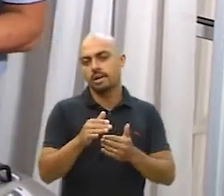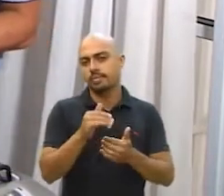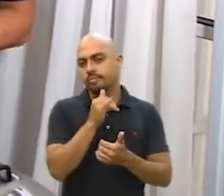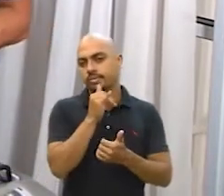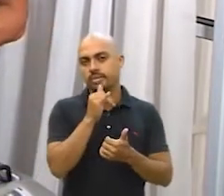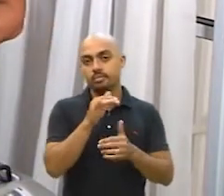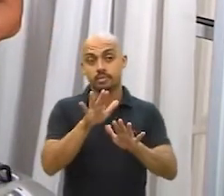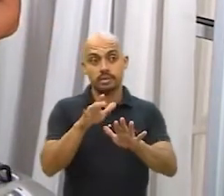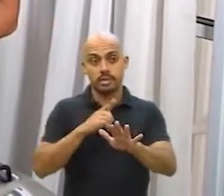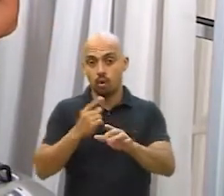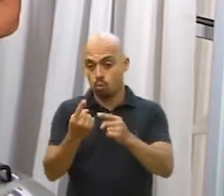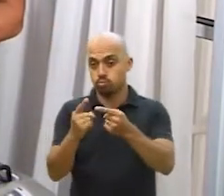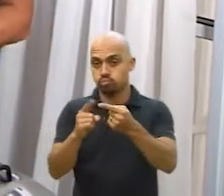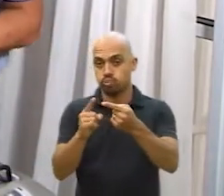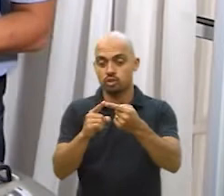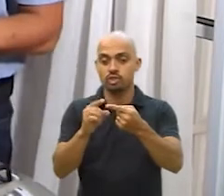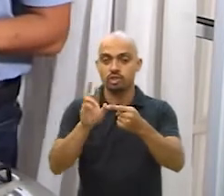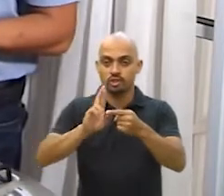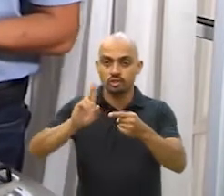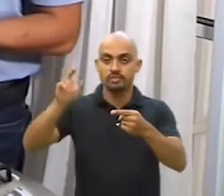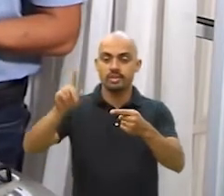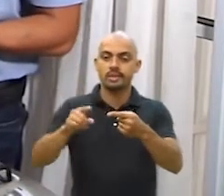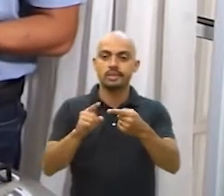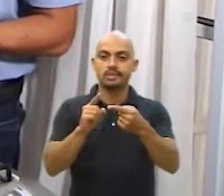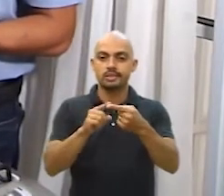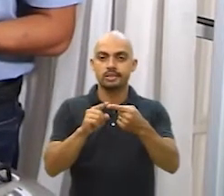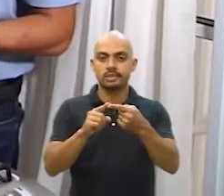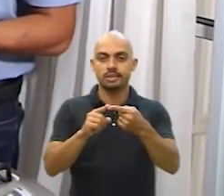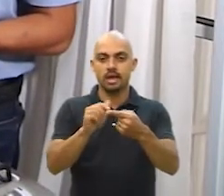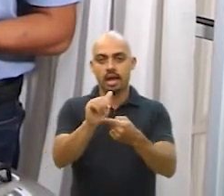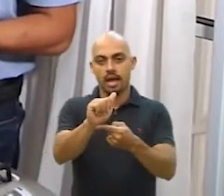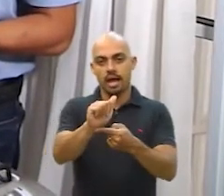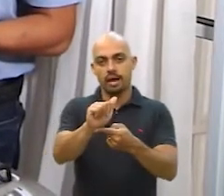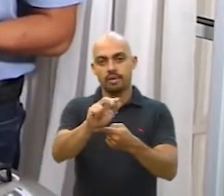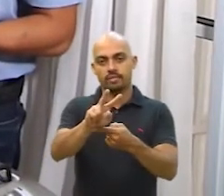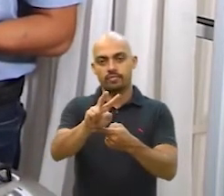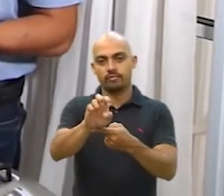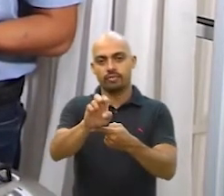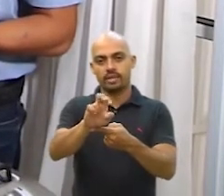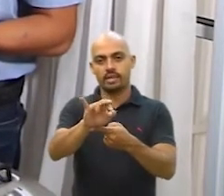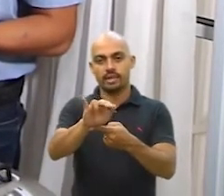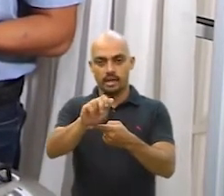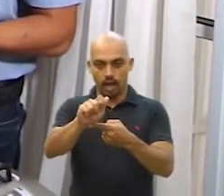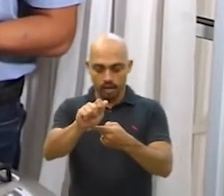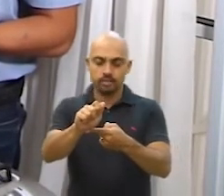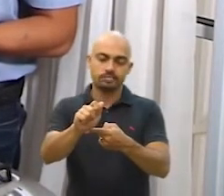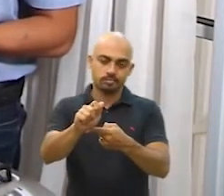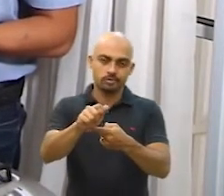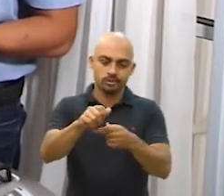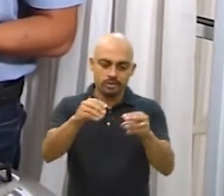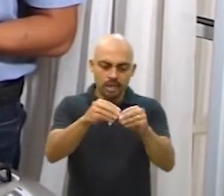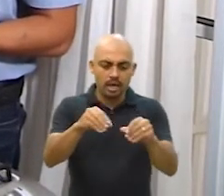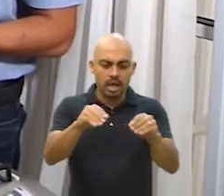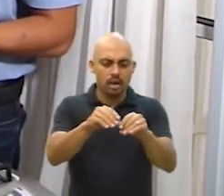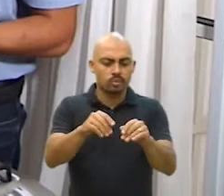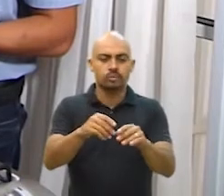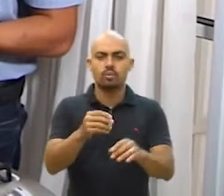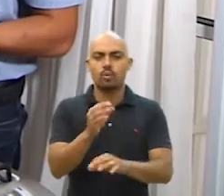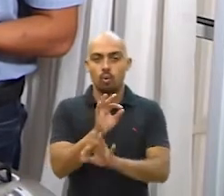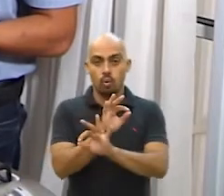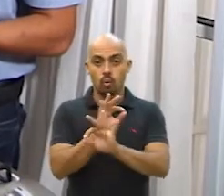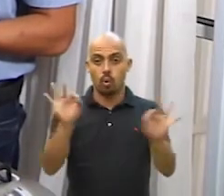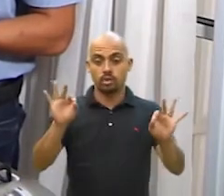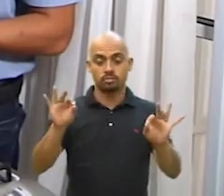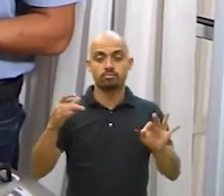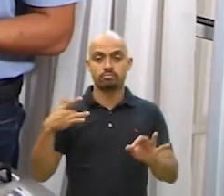também diferenciado, né? Com a nossa... aveia. Um cereal, né? Uhum. Que muito rico, que é a nossa